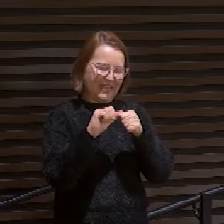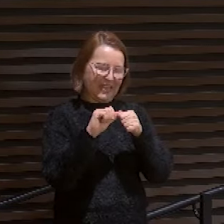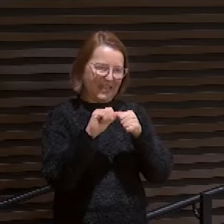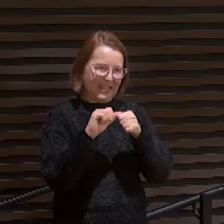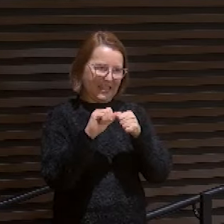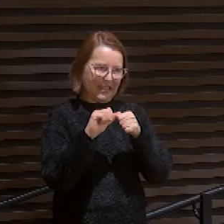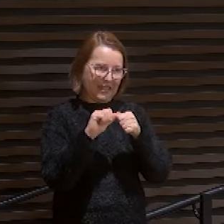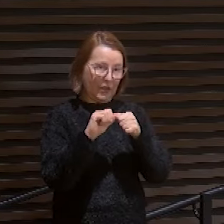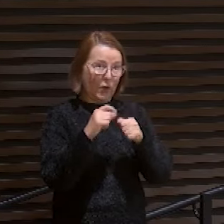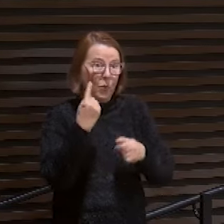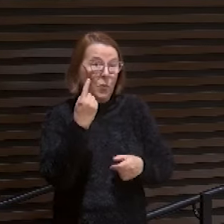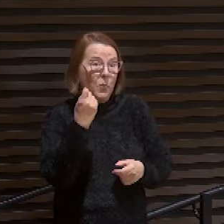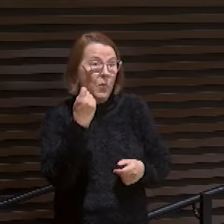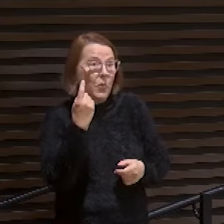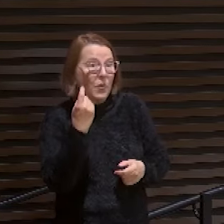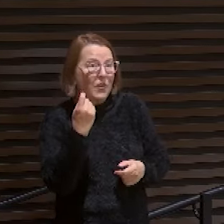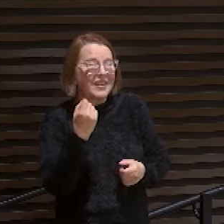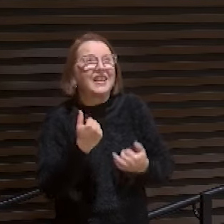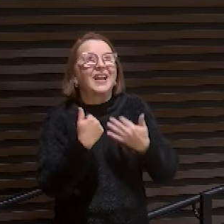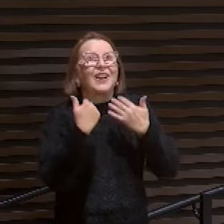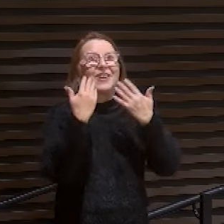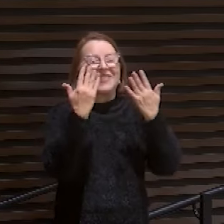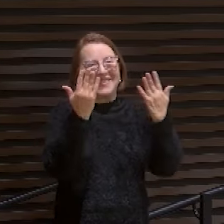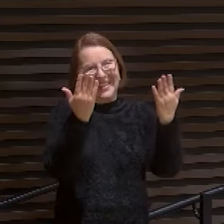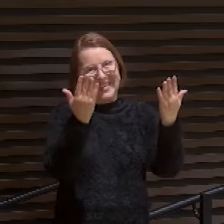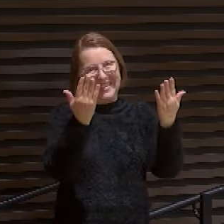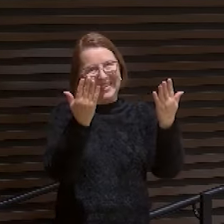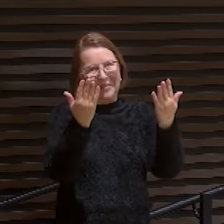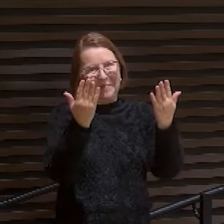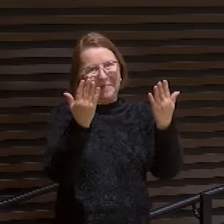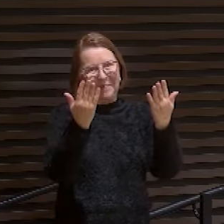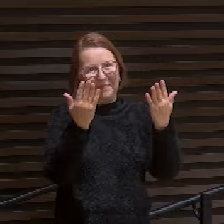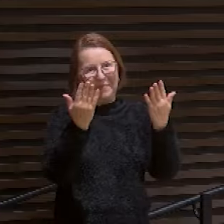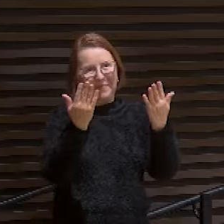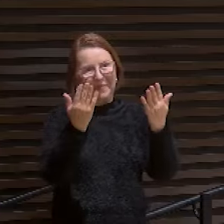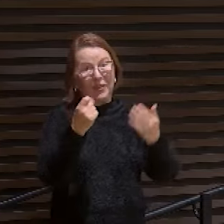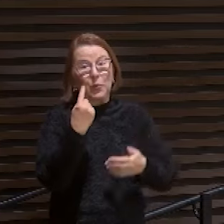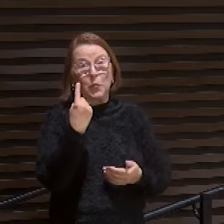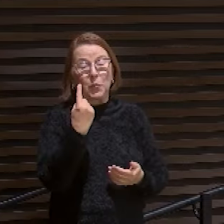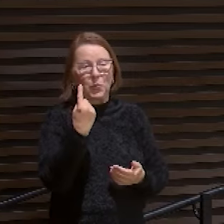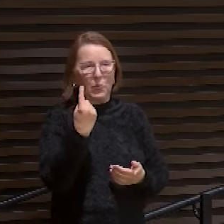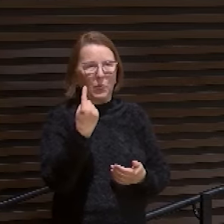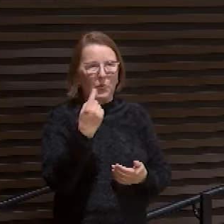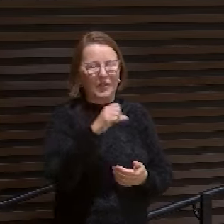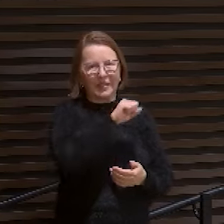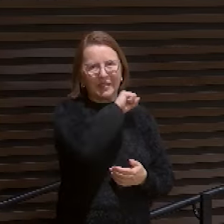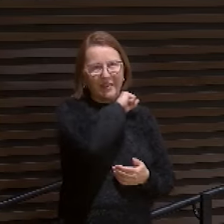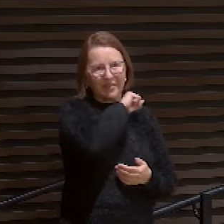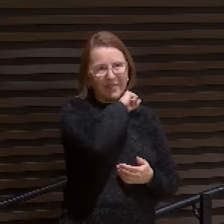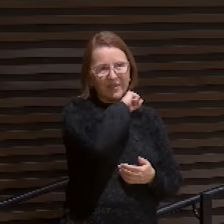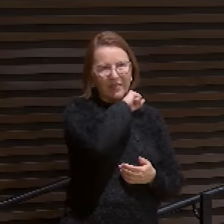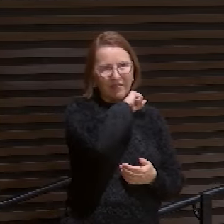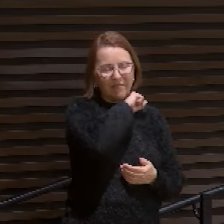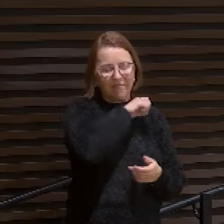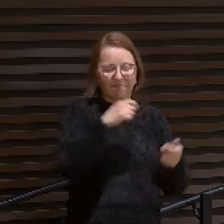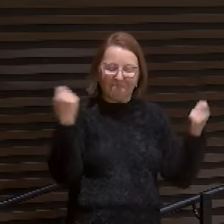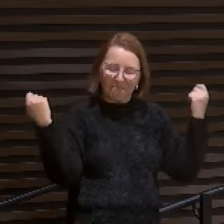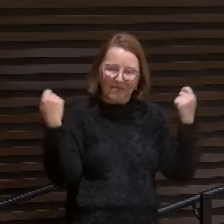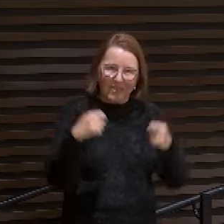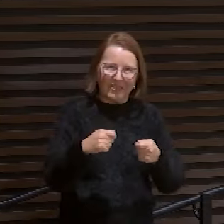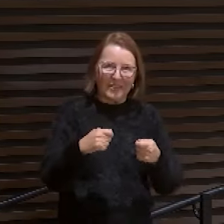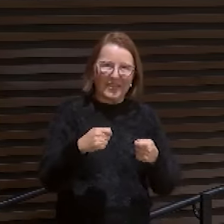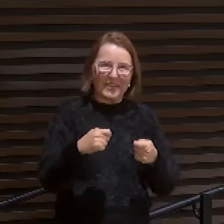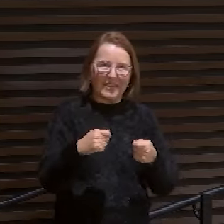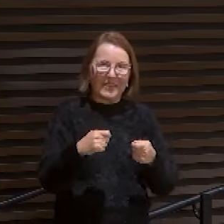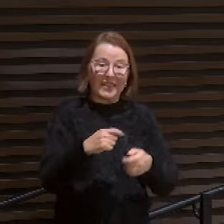com uma única oferta, um sacrifício capaz de